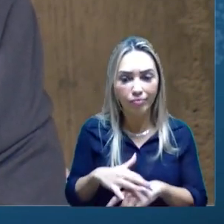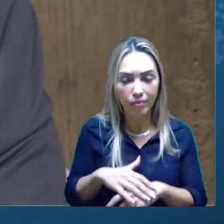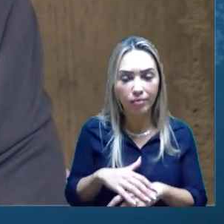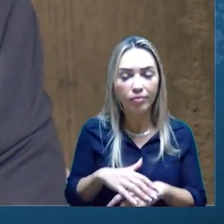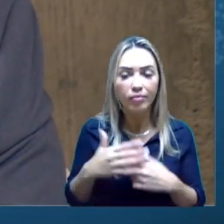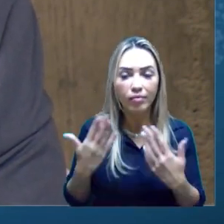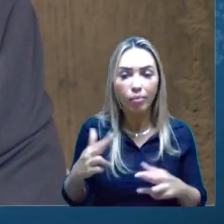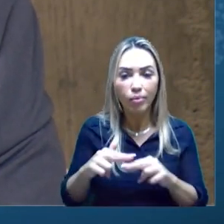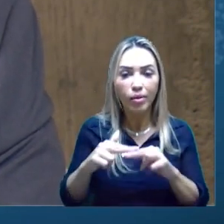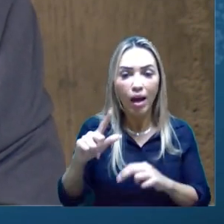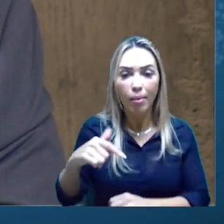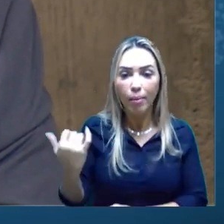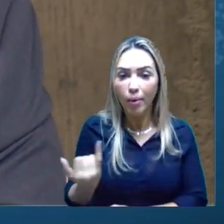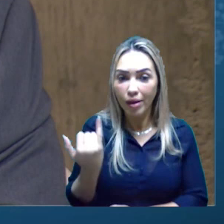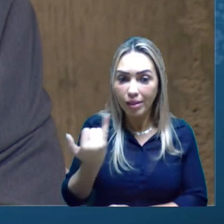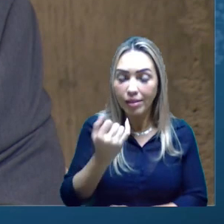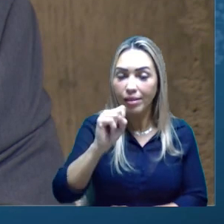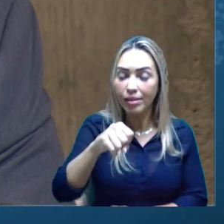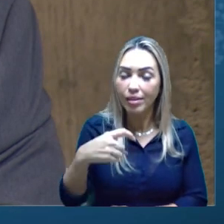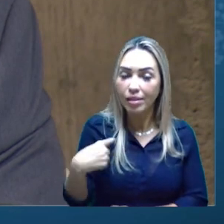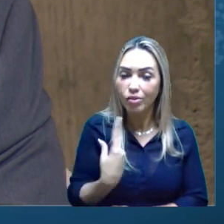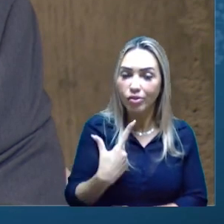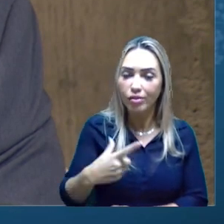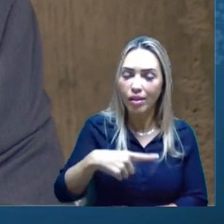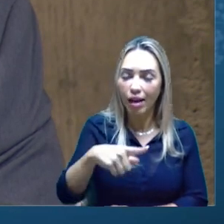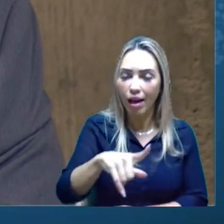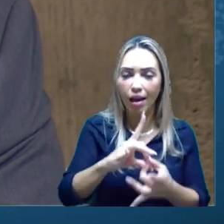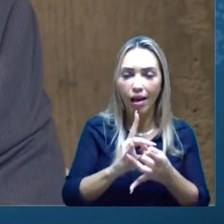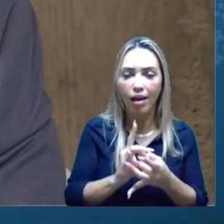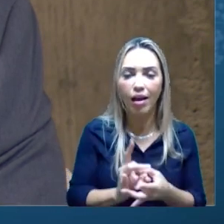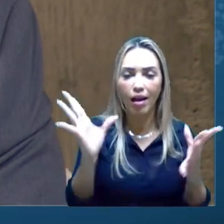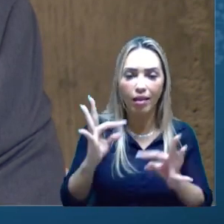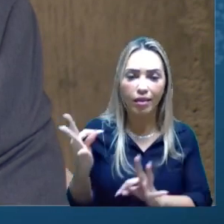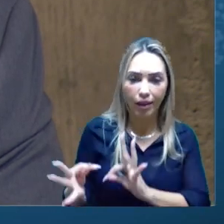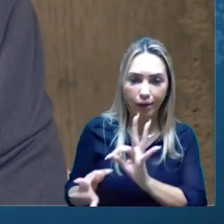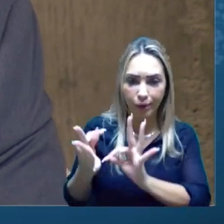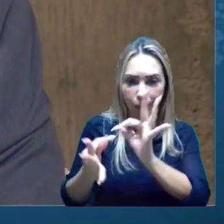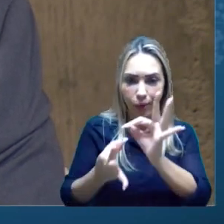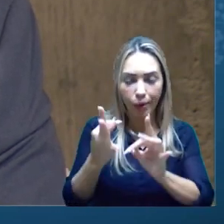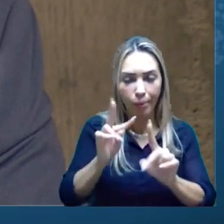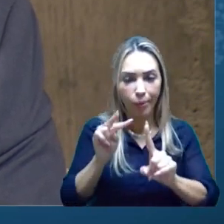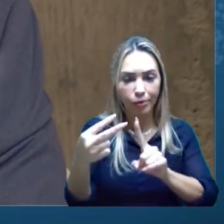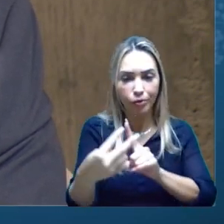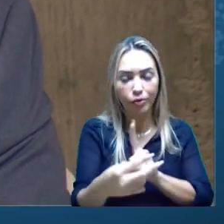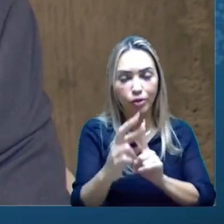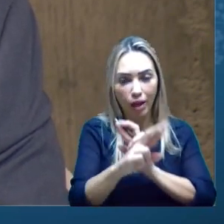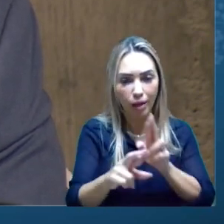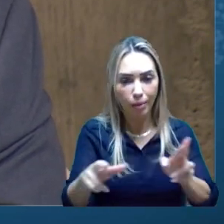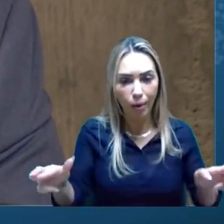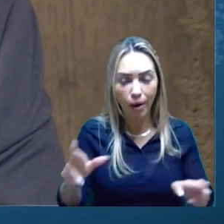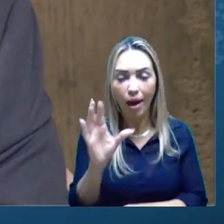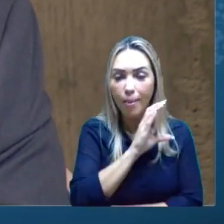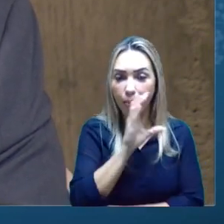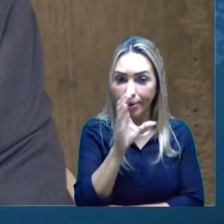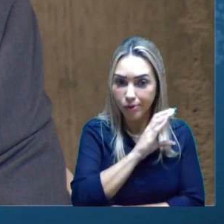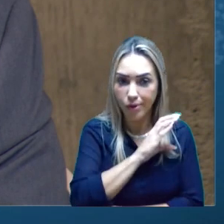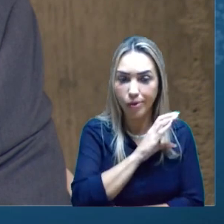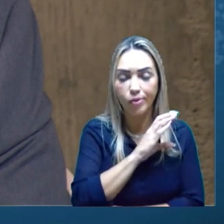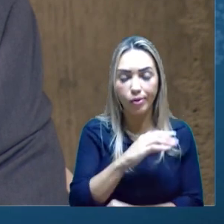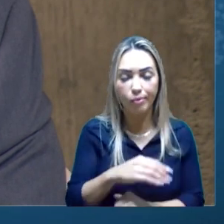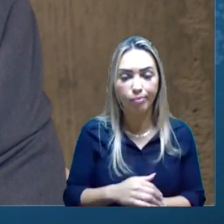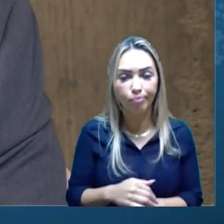importante, sim, a gente ter essa independência tecnológica do ponto de vista da resposta das emergências, e